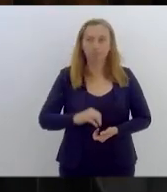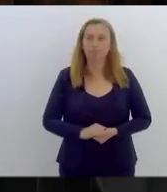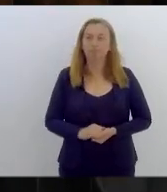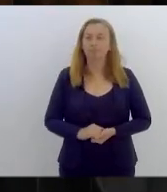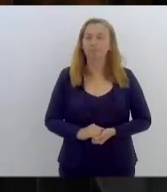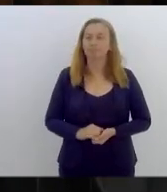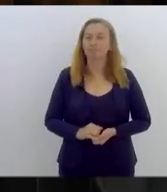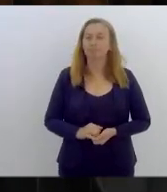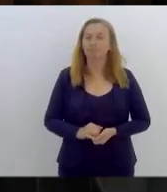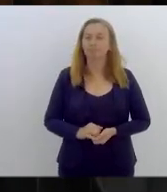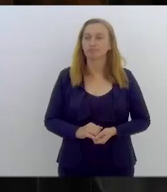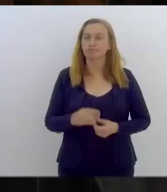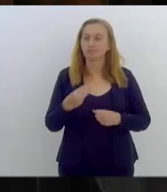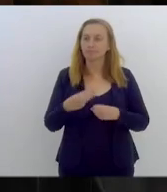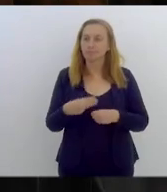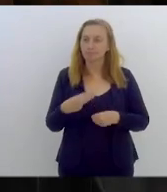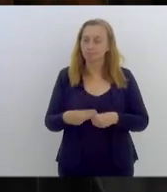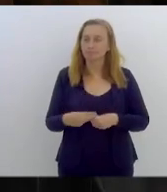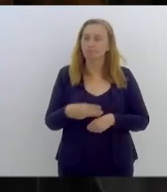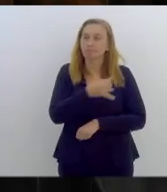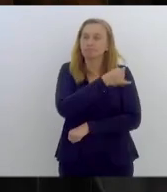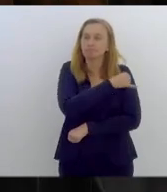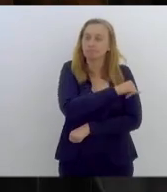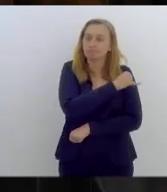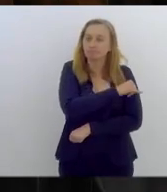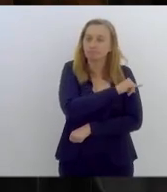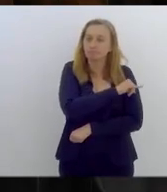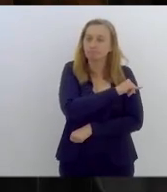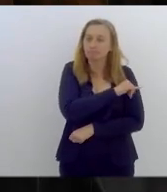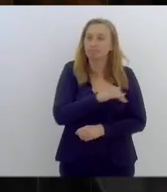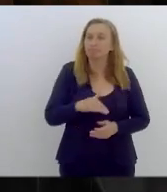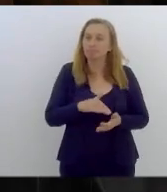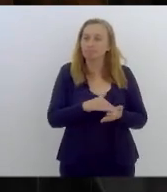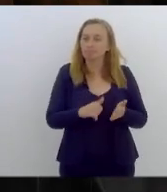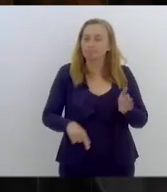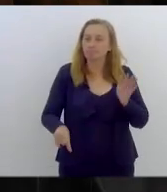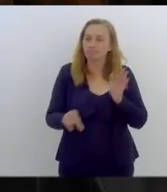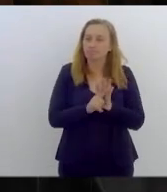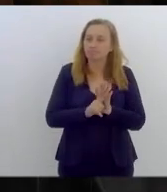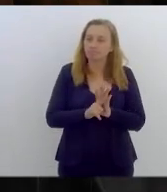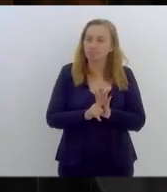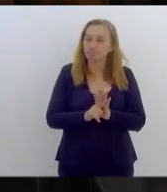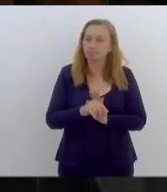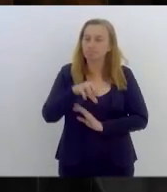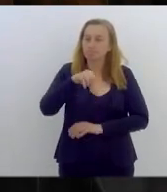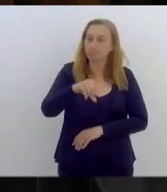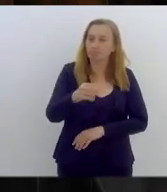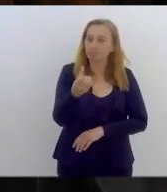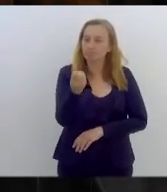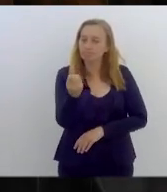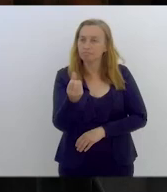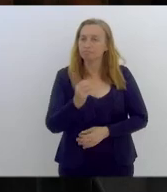que o município do Rio de Janeiro retirado por lei de 96